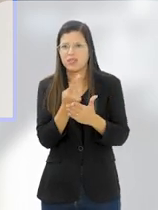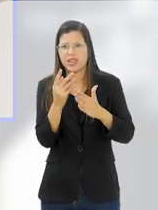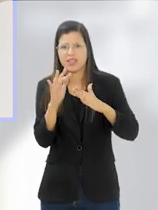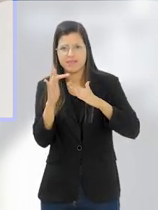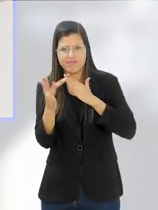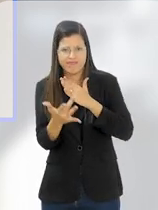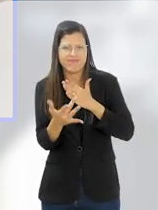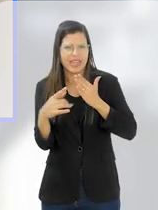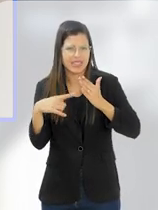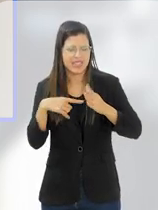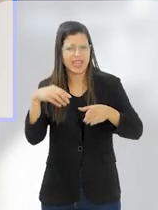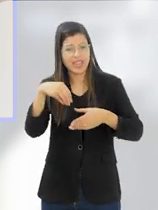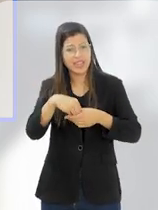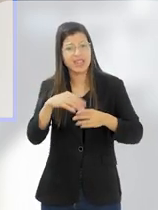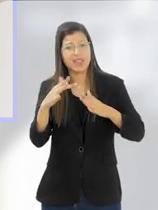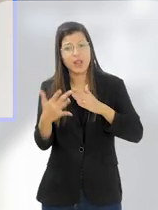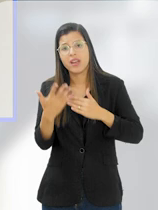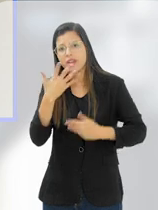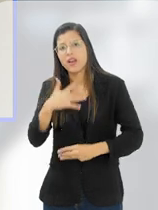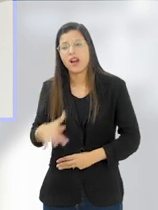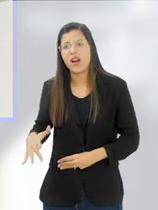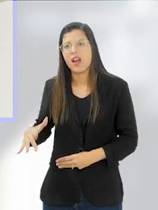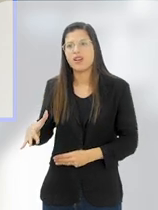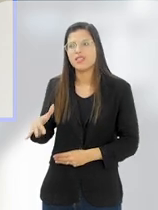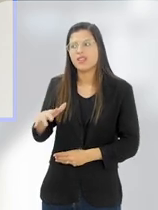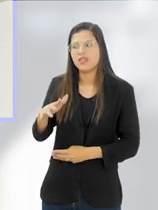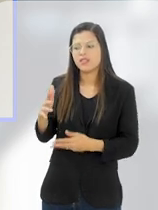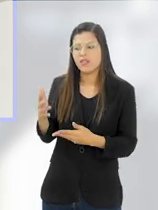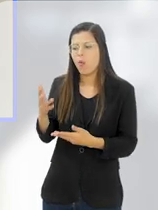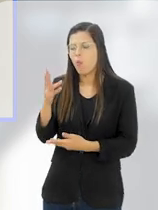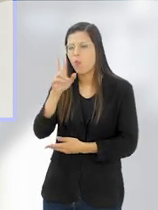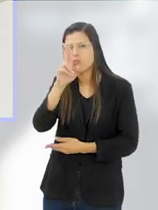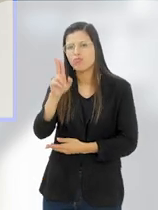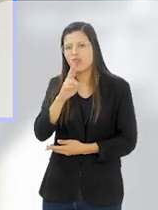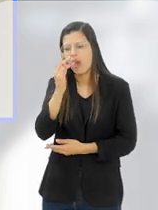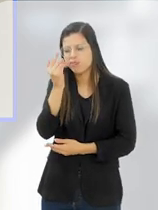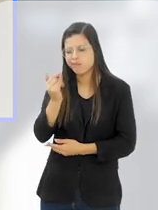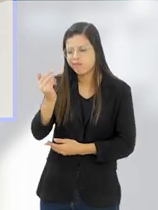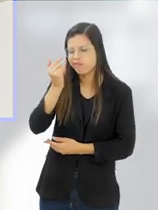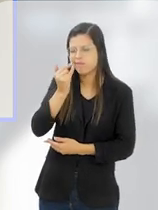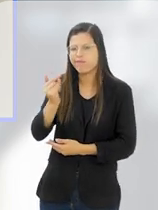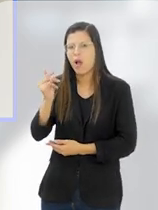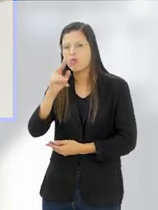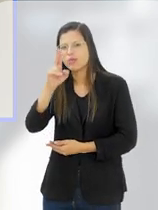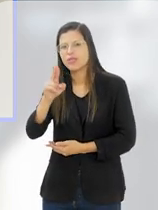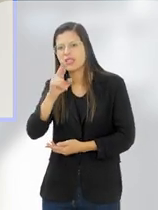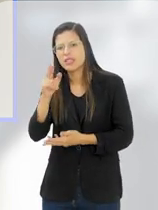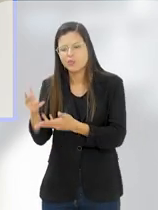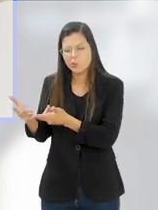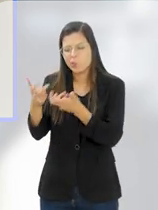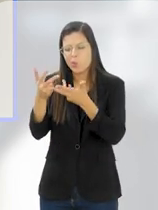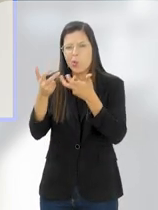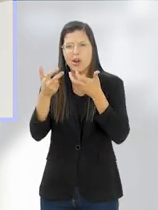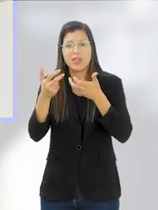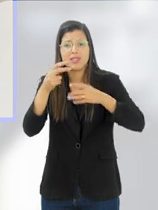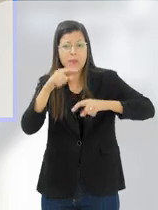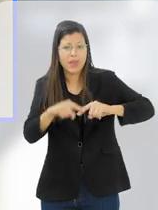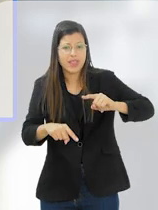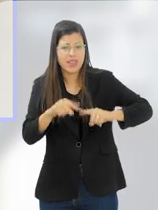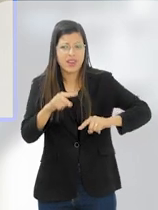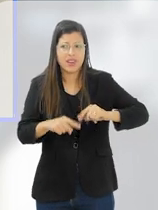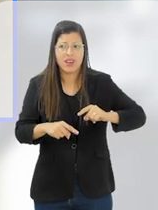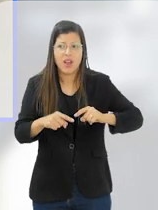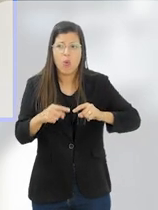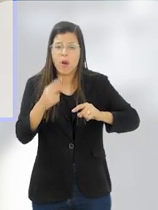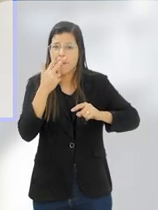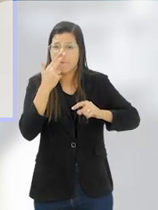nas redes sociais, isso as crianças estão consumindo predominantemente esse tipo de material, está, entre aspas, é